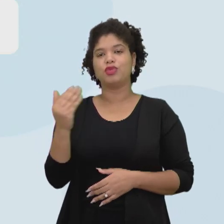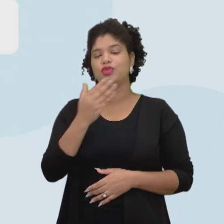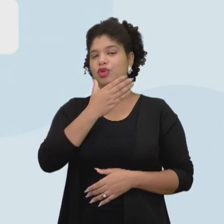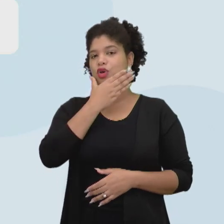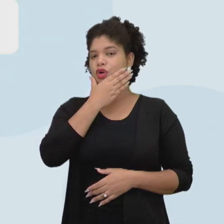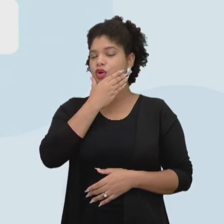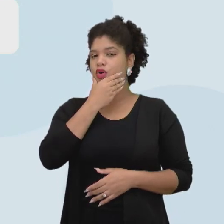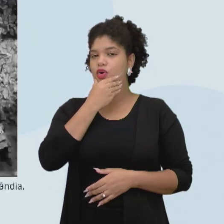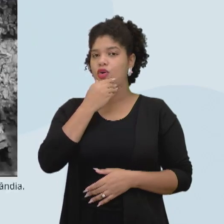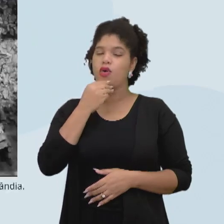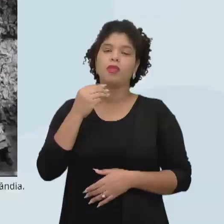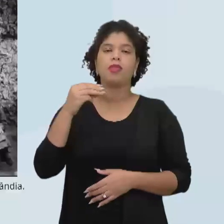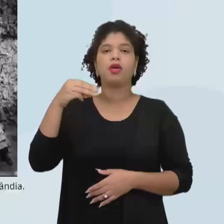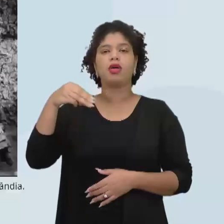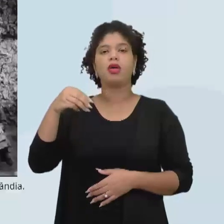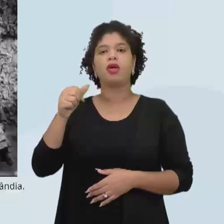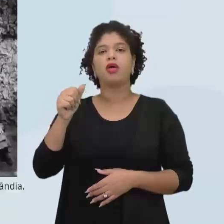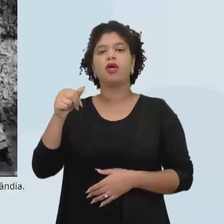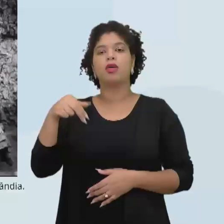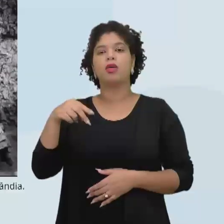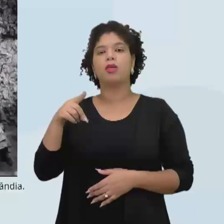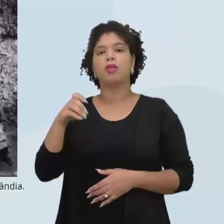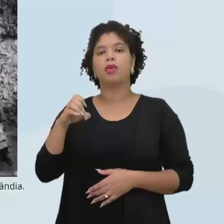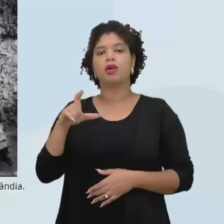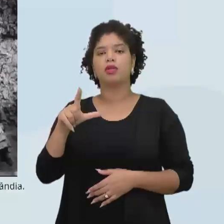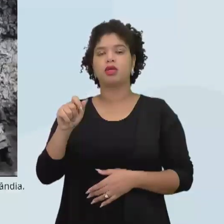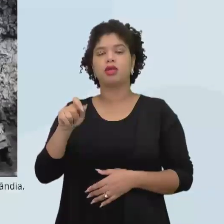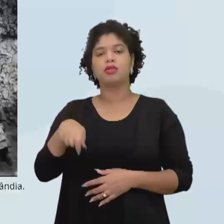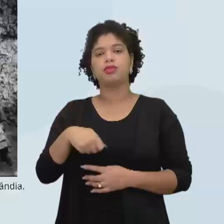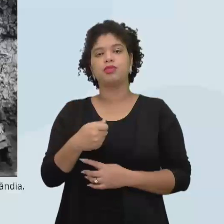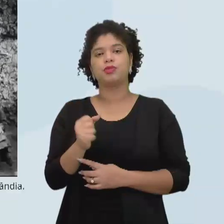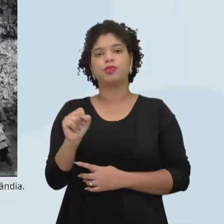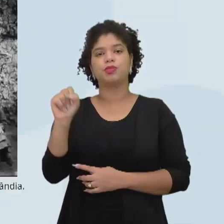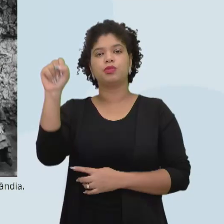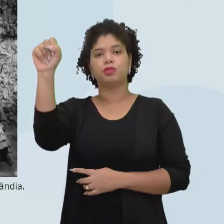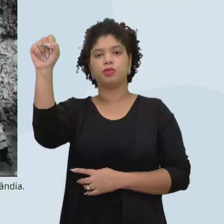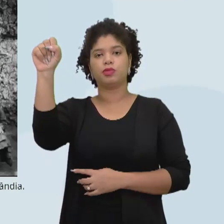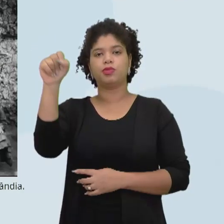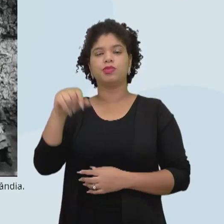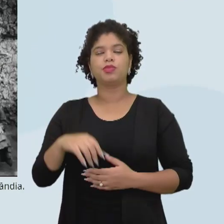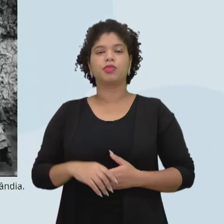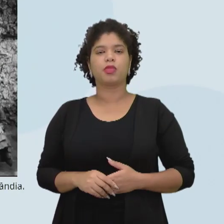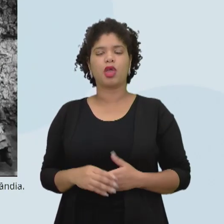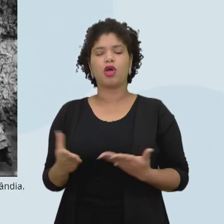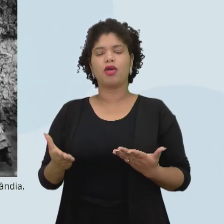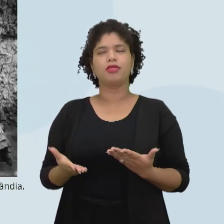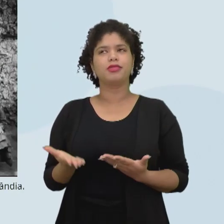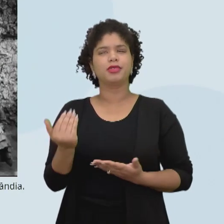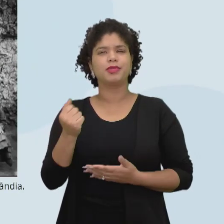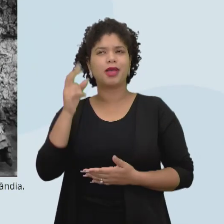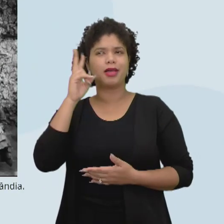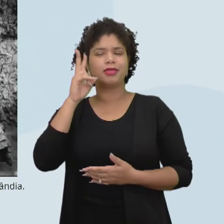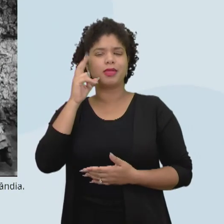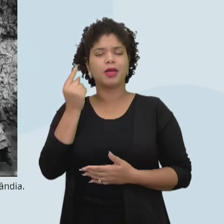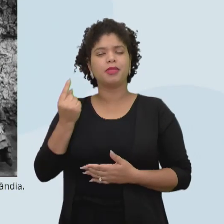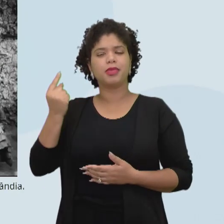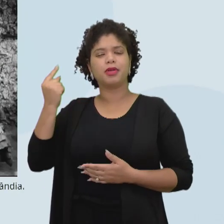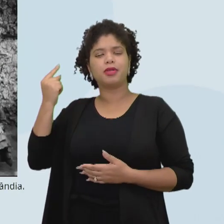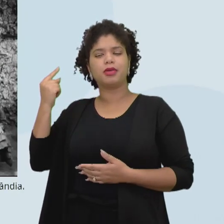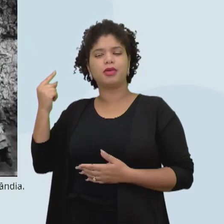Nelson Mandela. Vamos tentar analisar isso. Vamos fazer aqui uma digressão